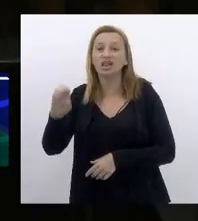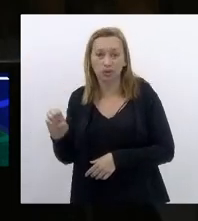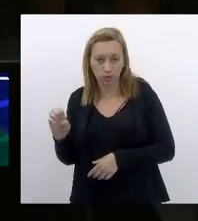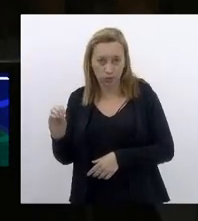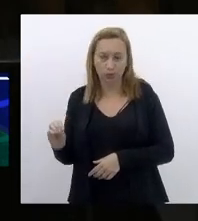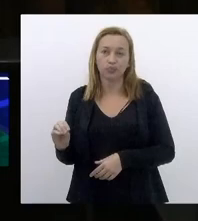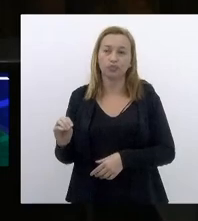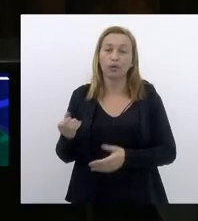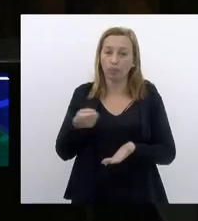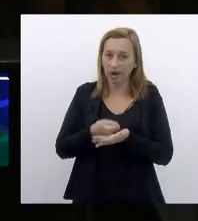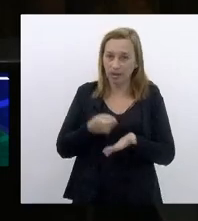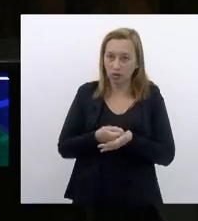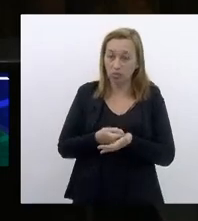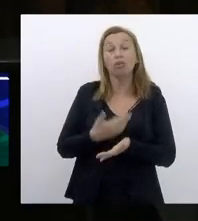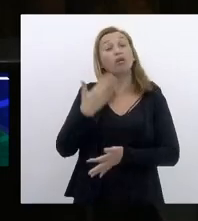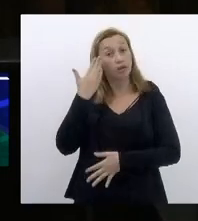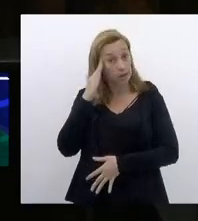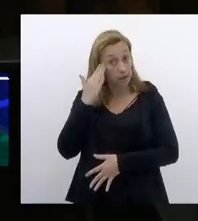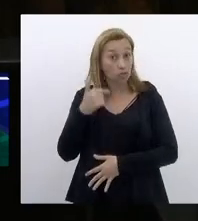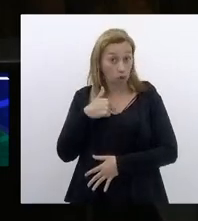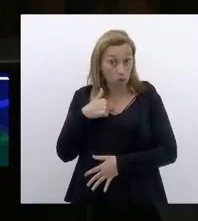seria obrigatório. Eu entendo